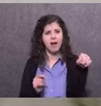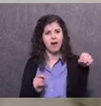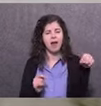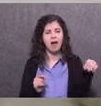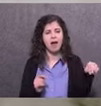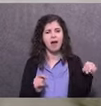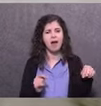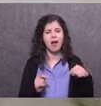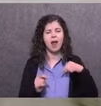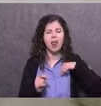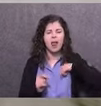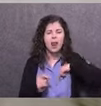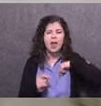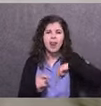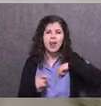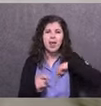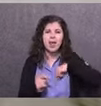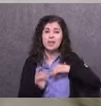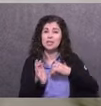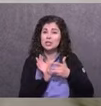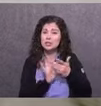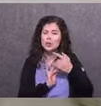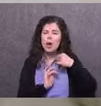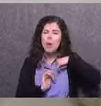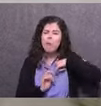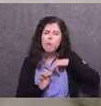Sofre neles,